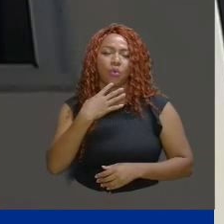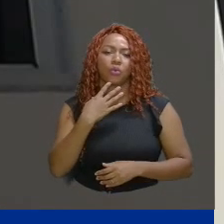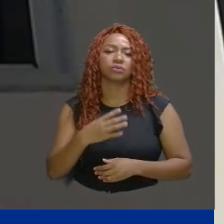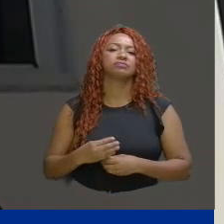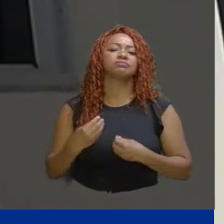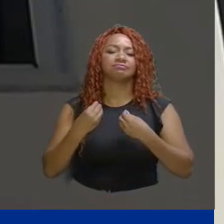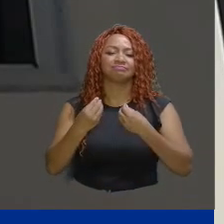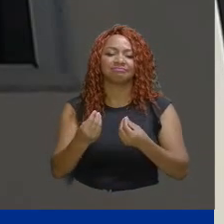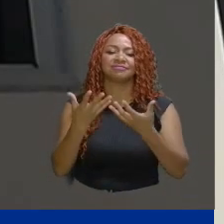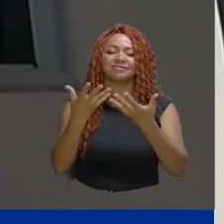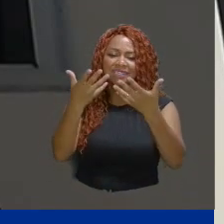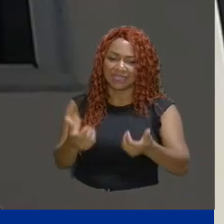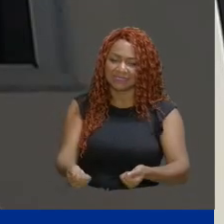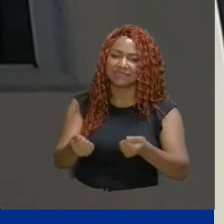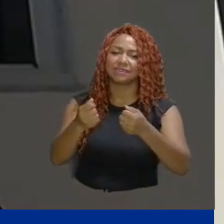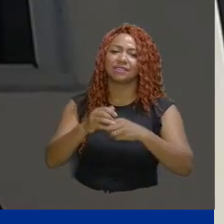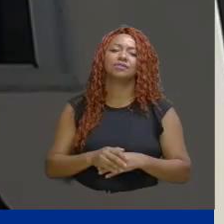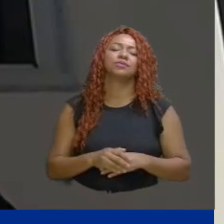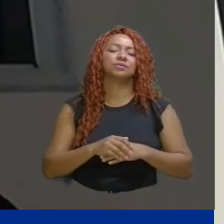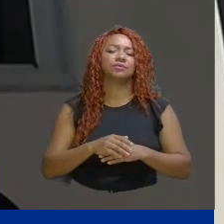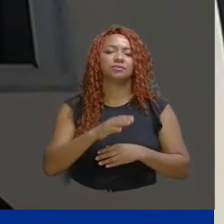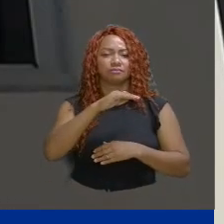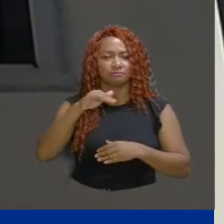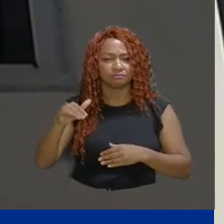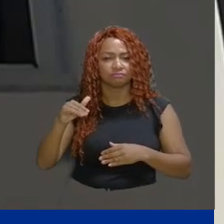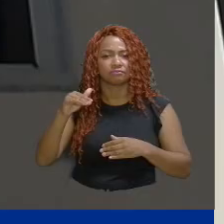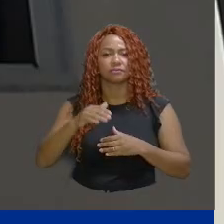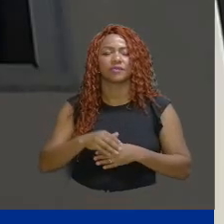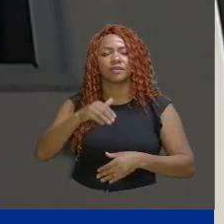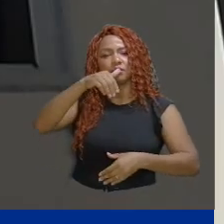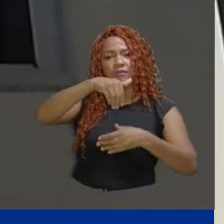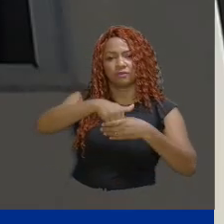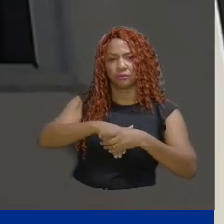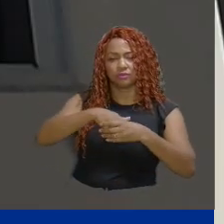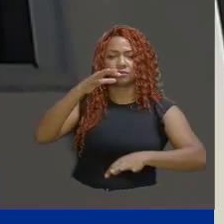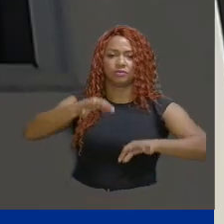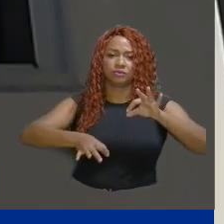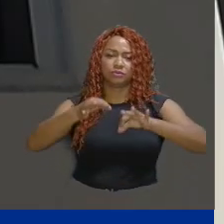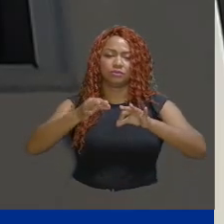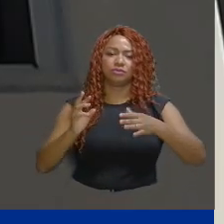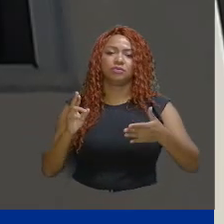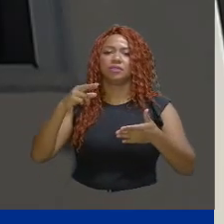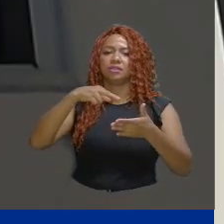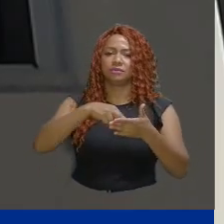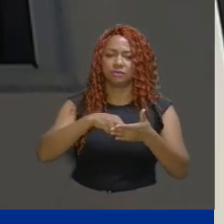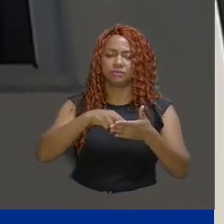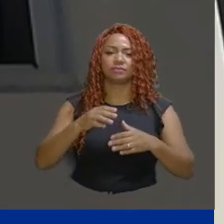deu provimento parcial ao recurso nos termos do voto do juiz relator.